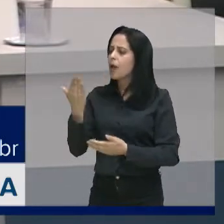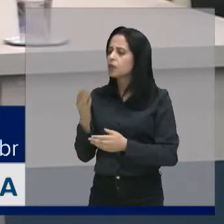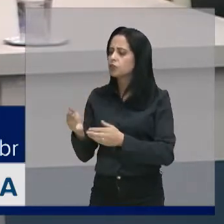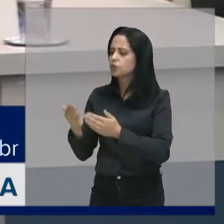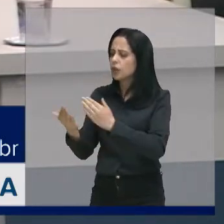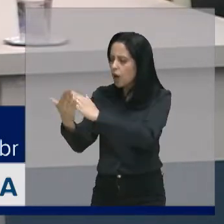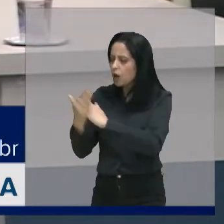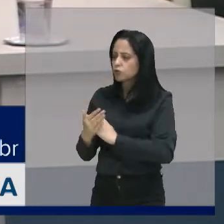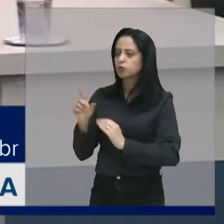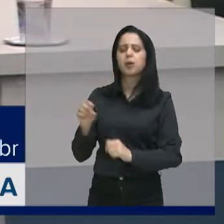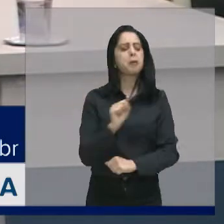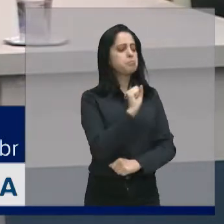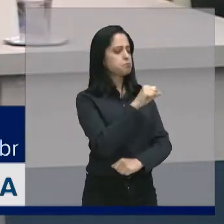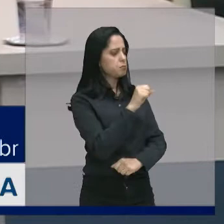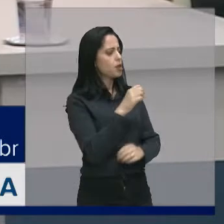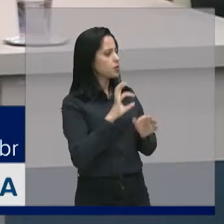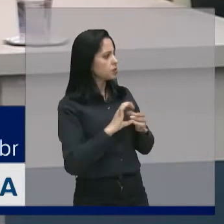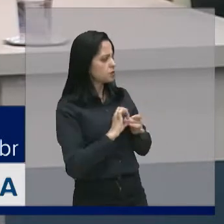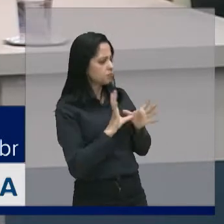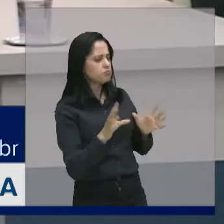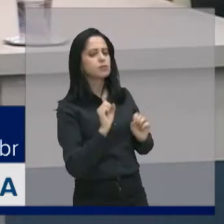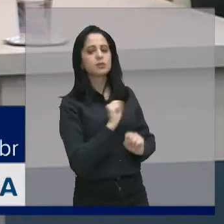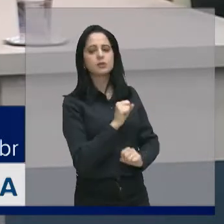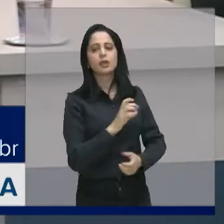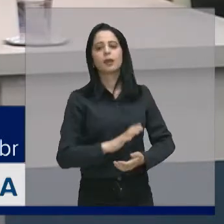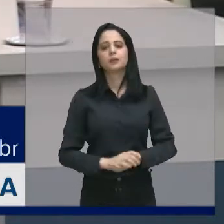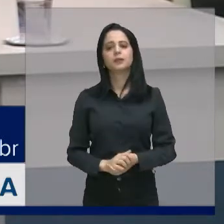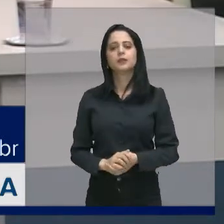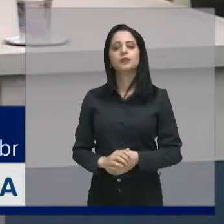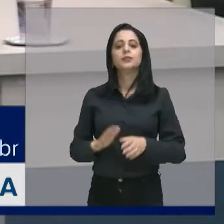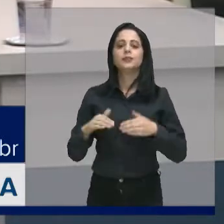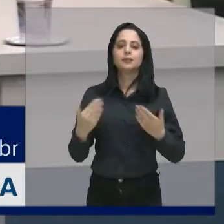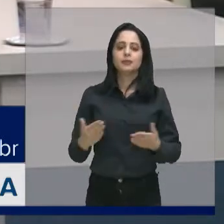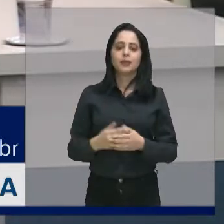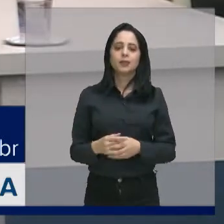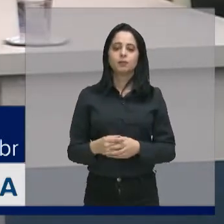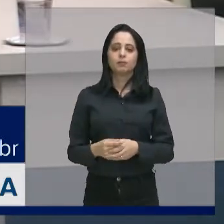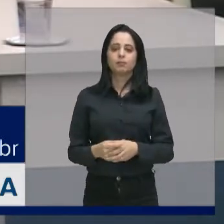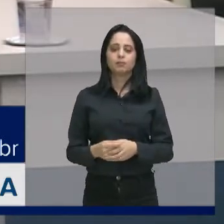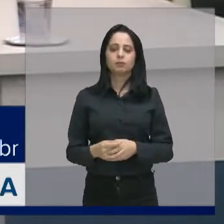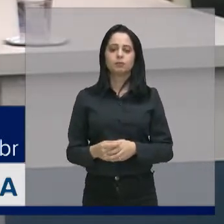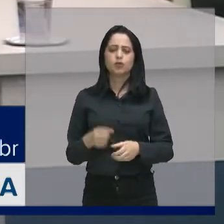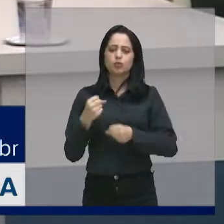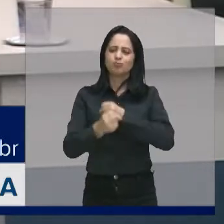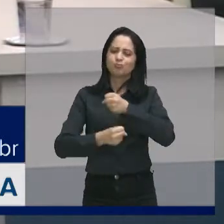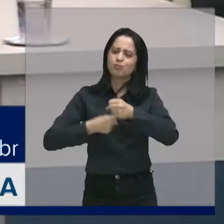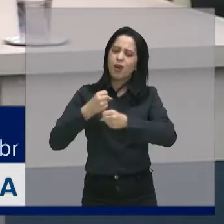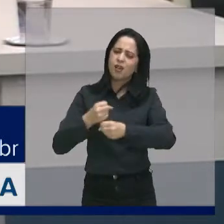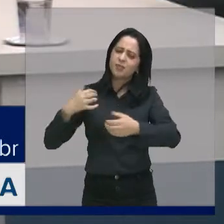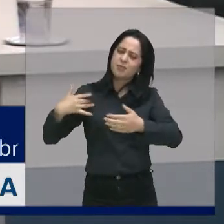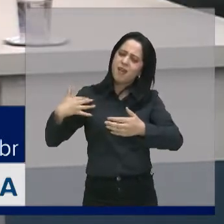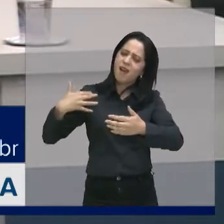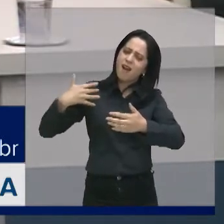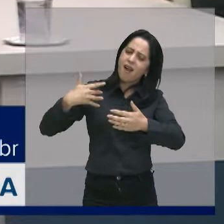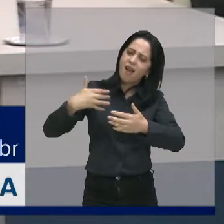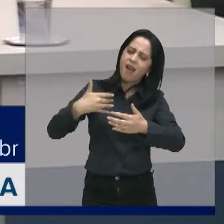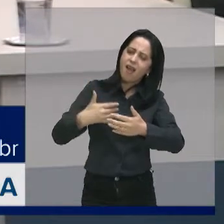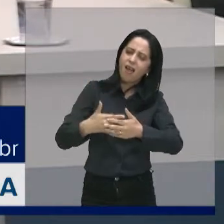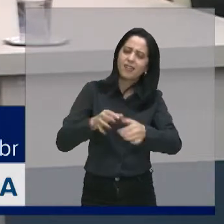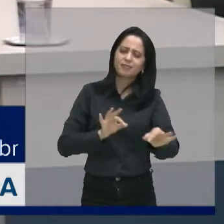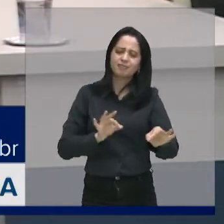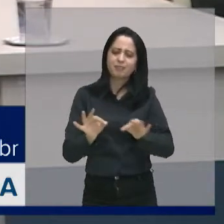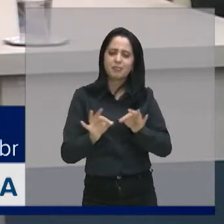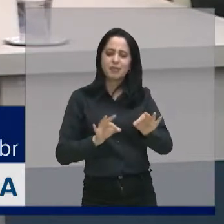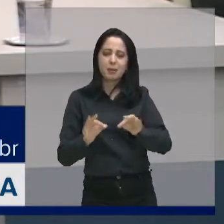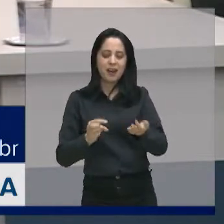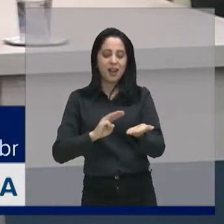Na paróquia Coração de Jesus, por muitos anos era o responsável por uma das barracas de pastel.